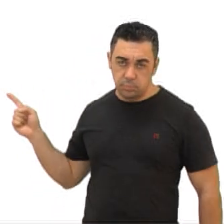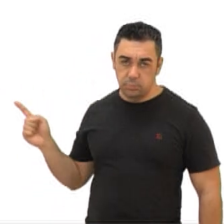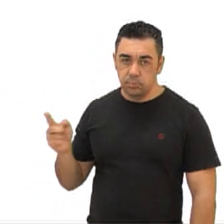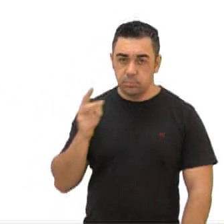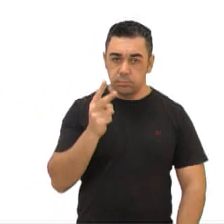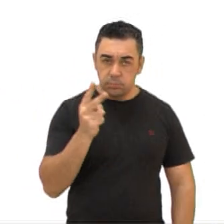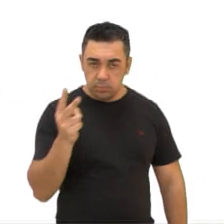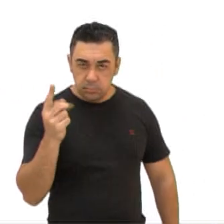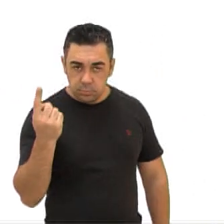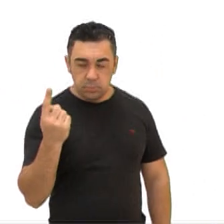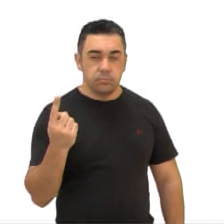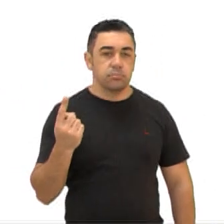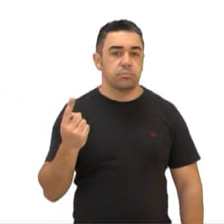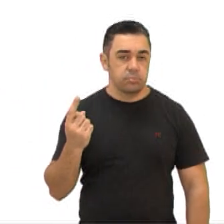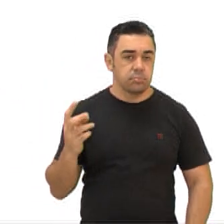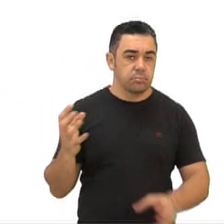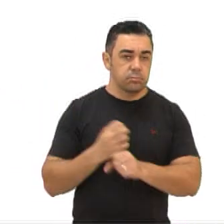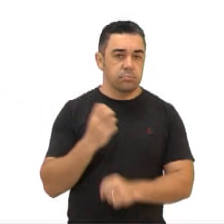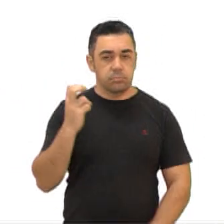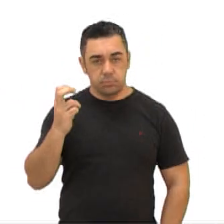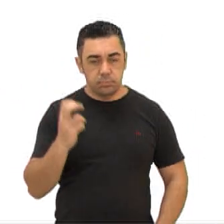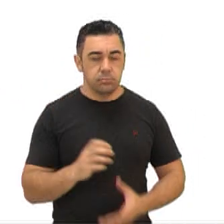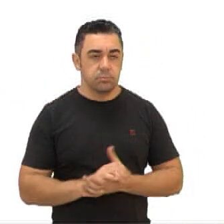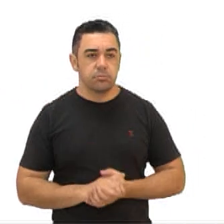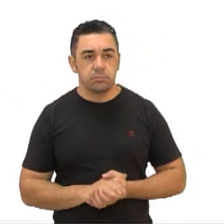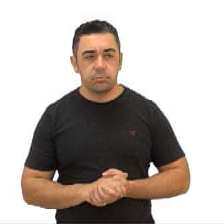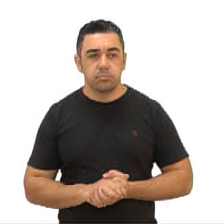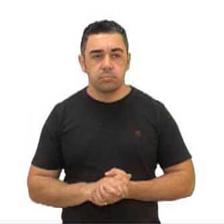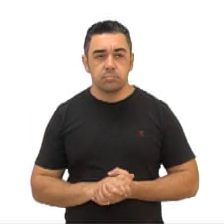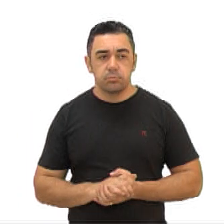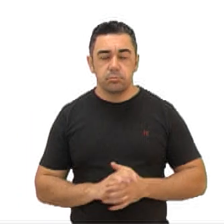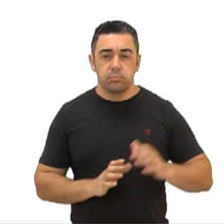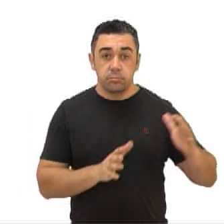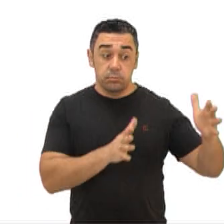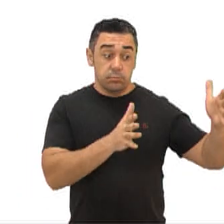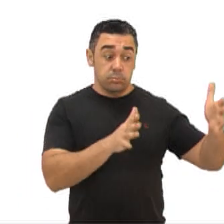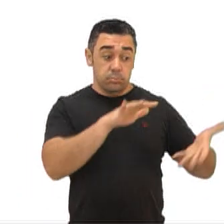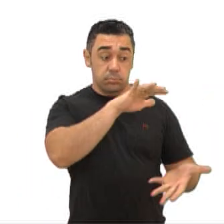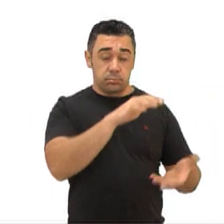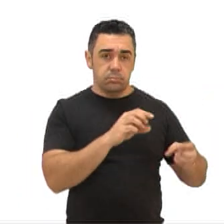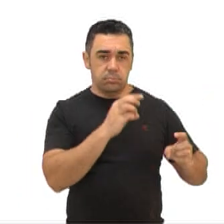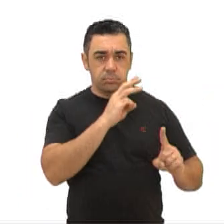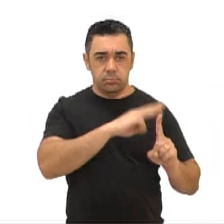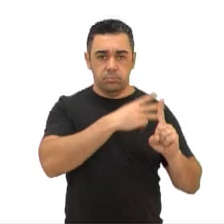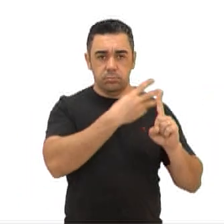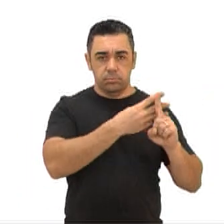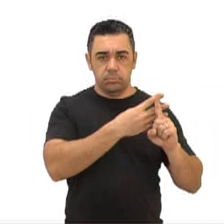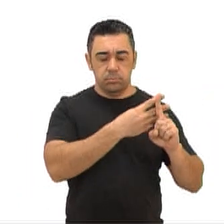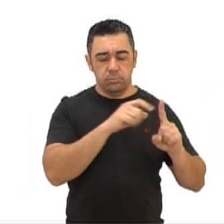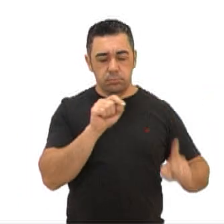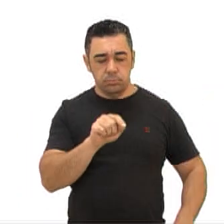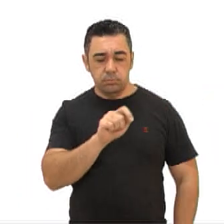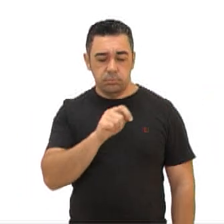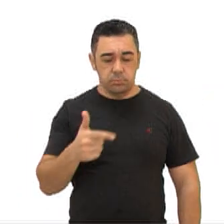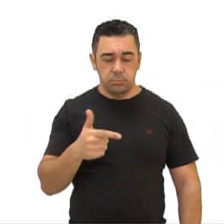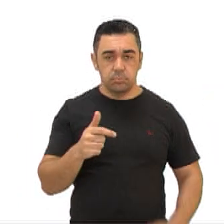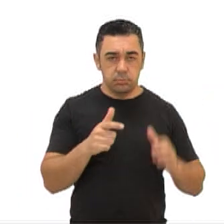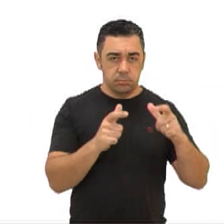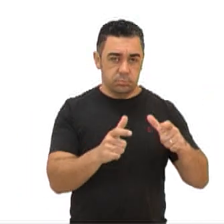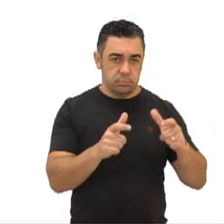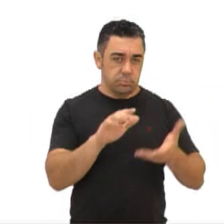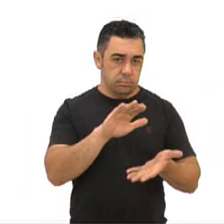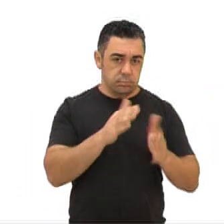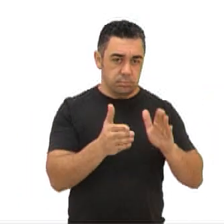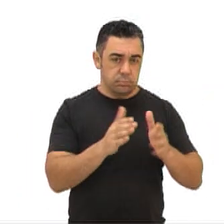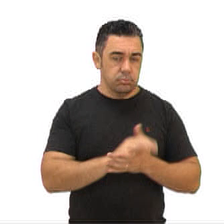5 kg. A massa da caixa maior, a caixa maior, é o triplo da caixa menor. Então, a